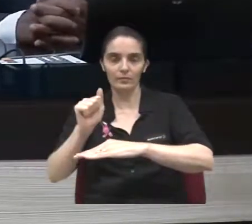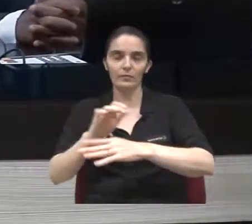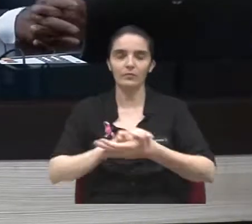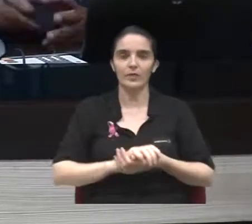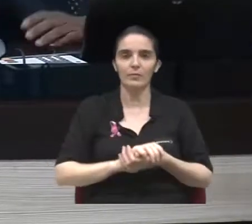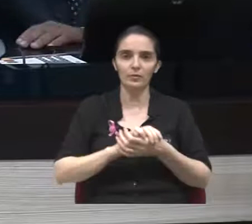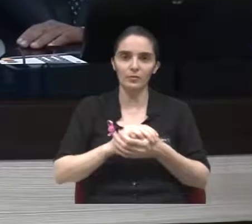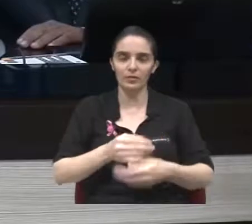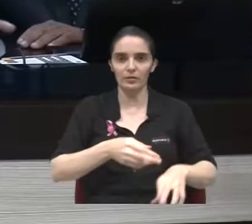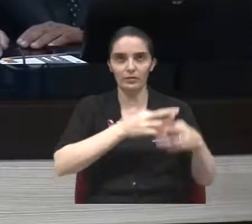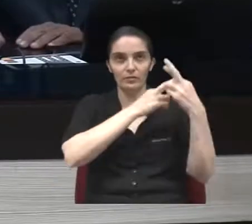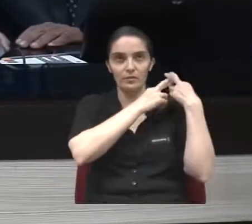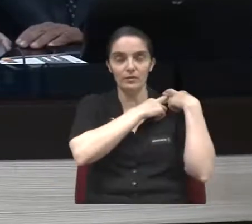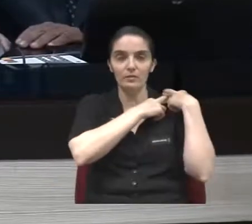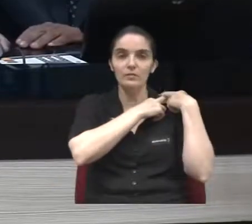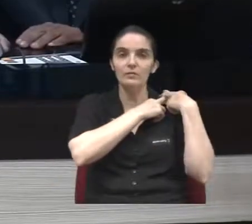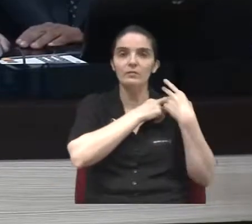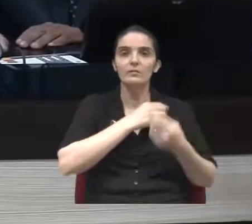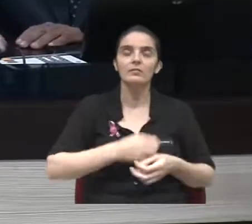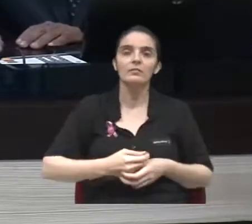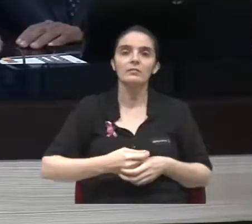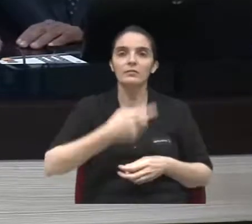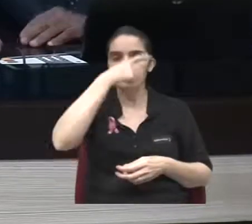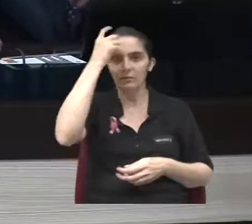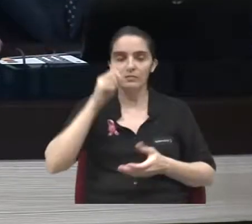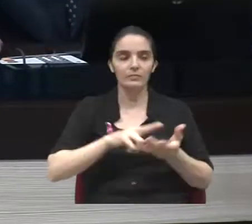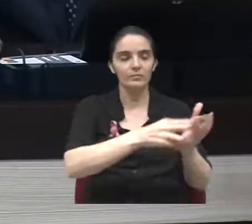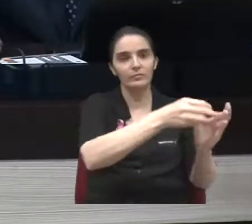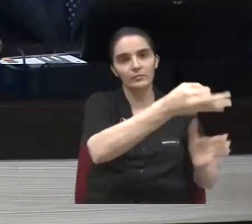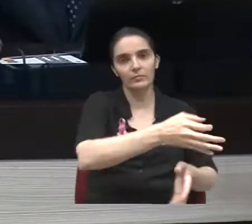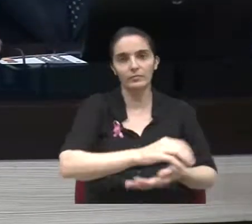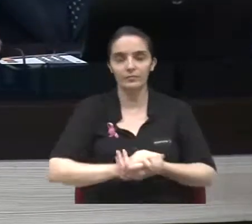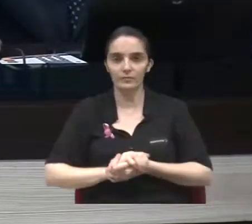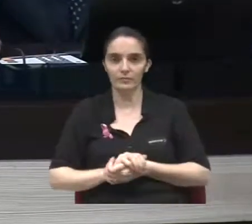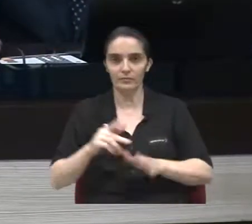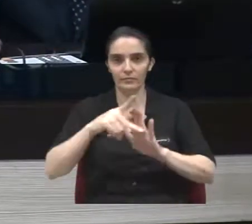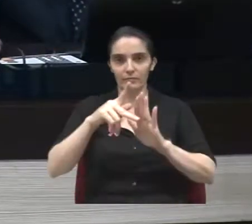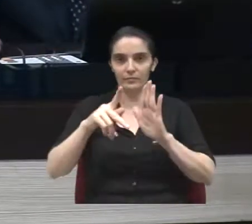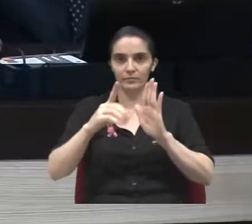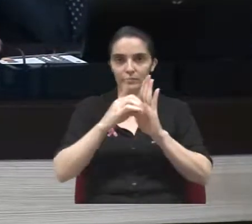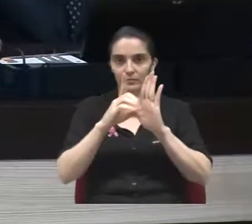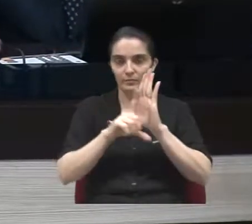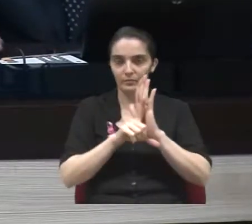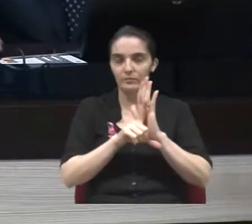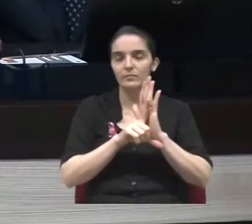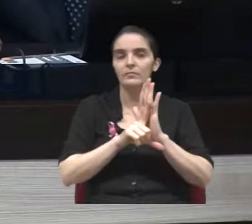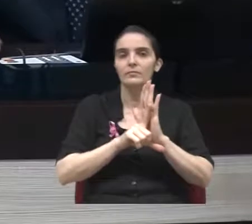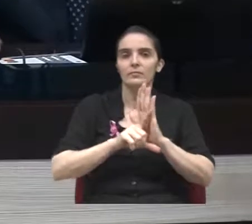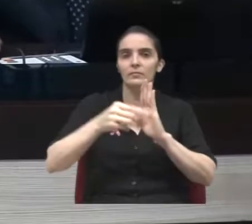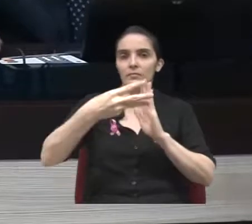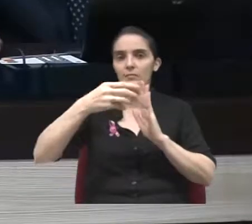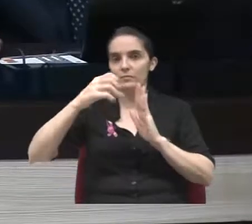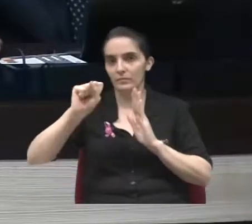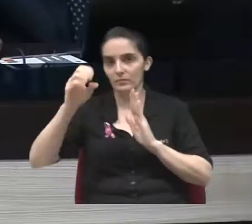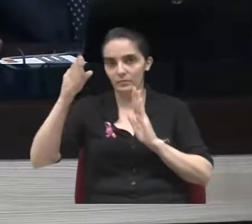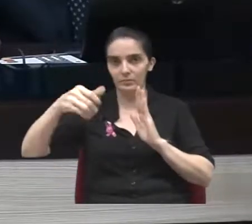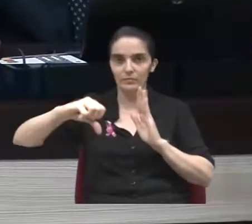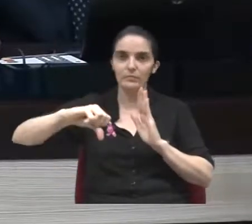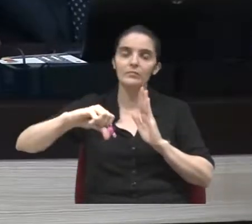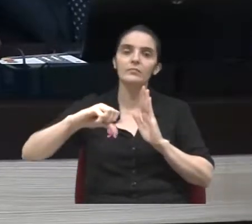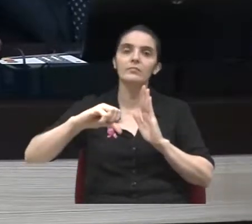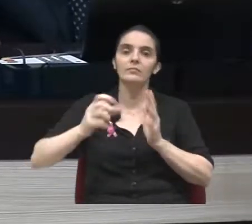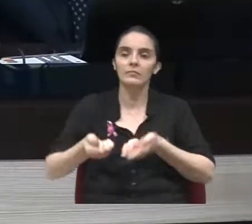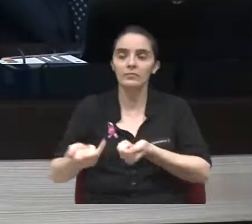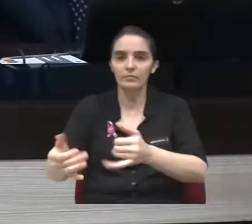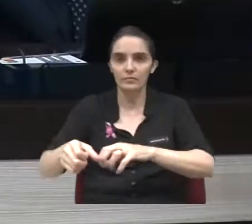Autoria, vereador Marco Xavier. As comissões. Projeto de decreto legislativo número 38/2019, concede o título